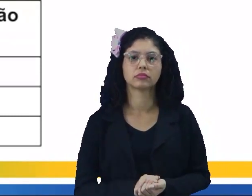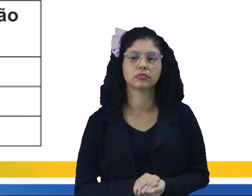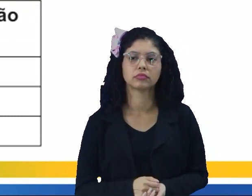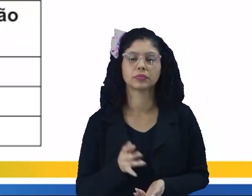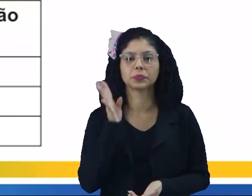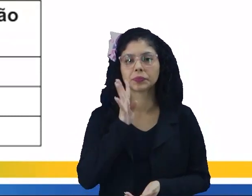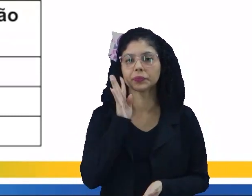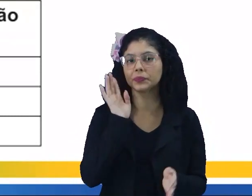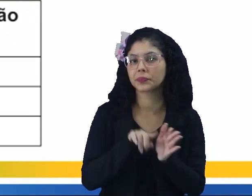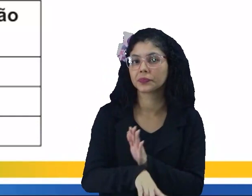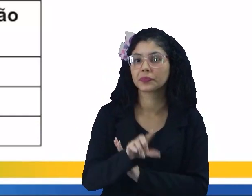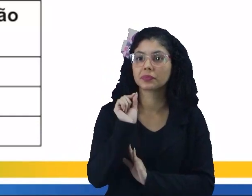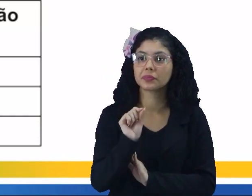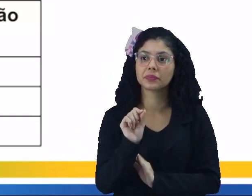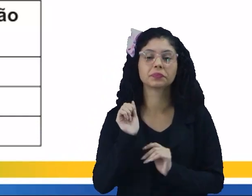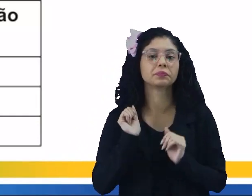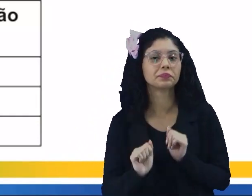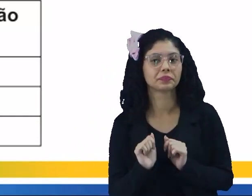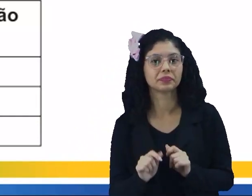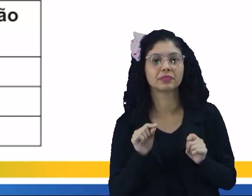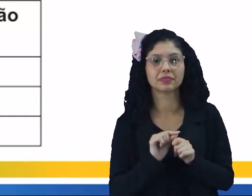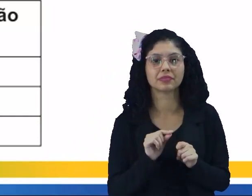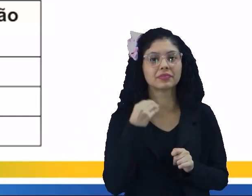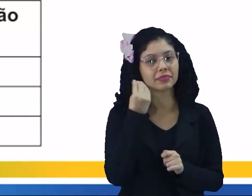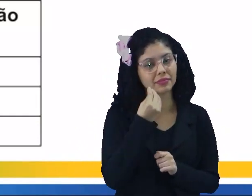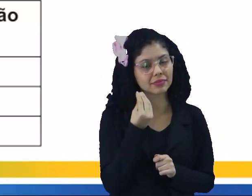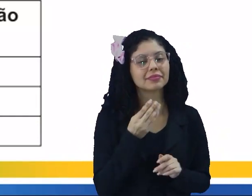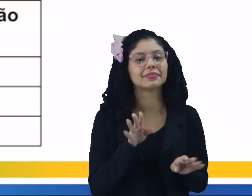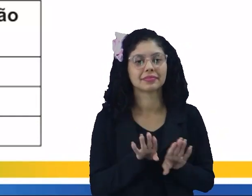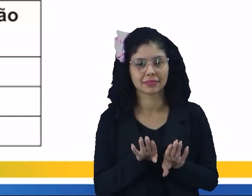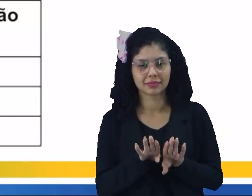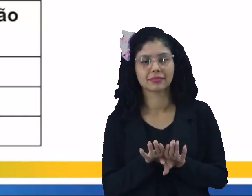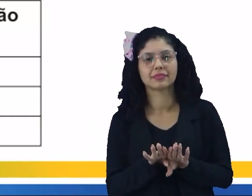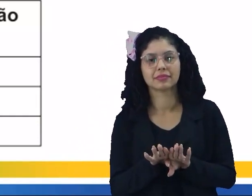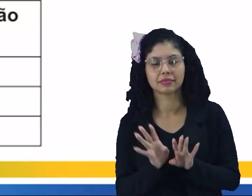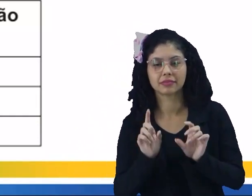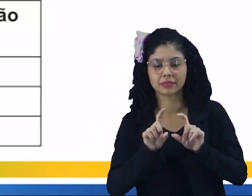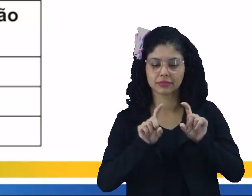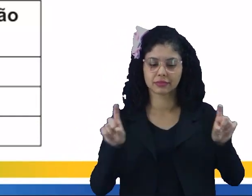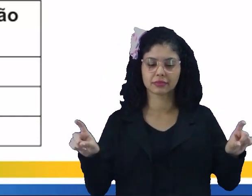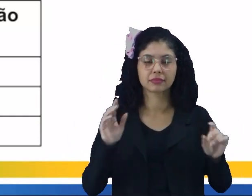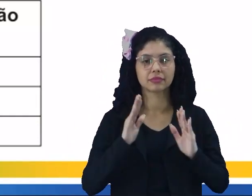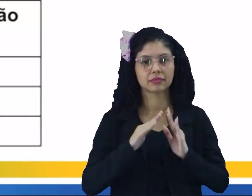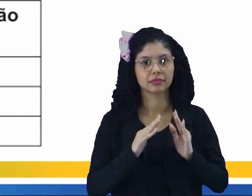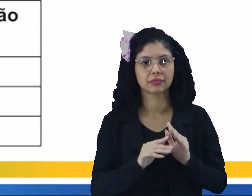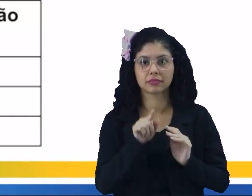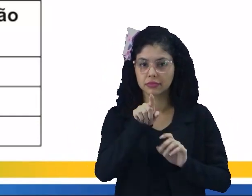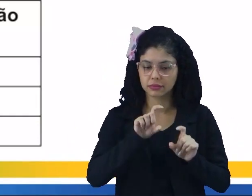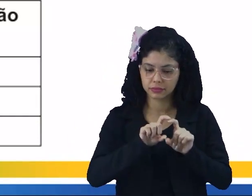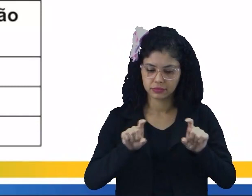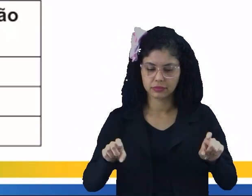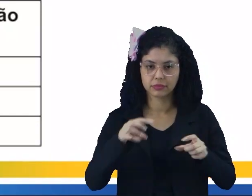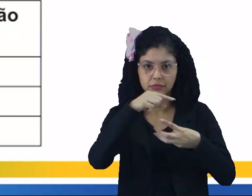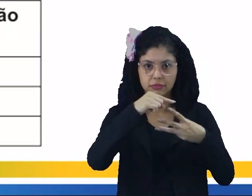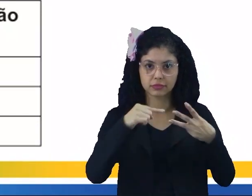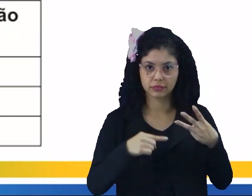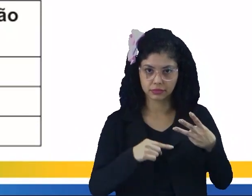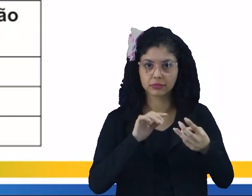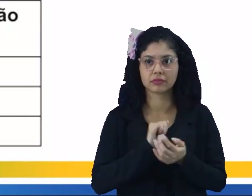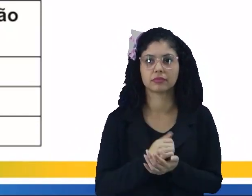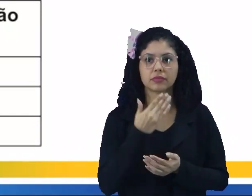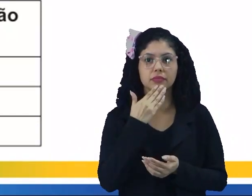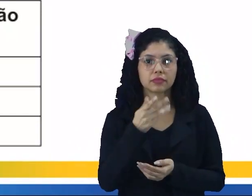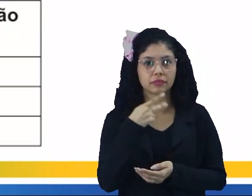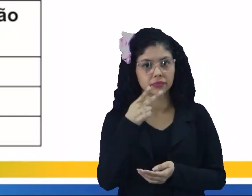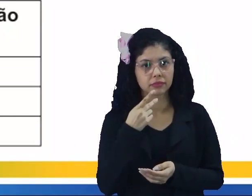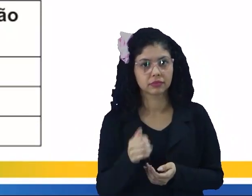O legal dessa questão, pessoal, é que vocês podem fazer esse experimento em casa, tá? Com um colega. Pega a régua, né? Segue essas 3 orientações que